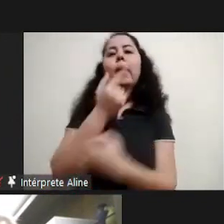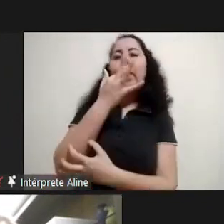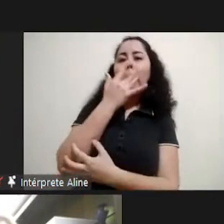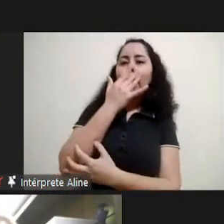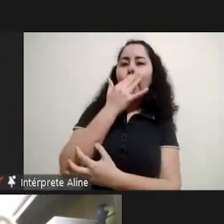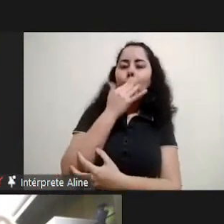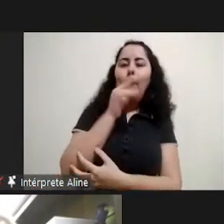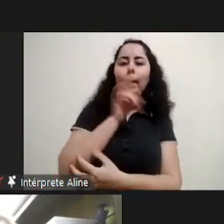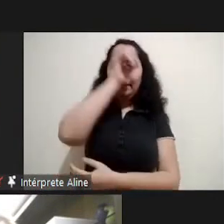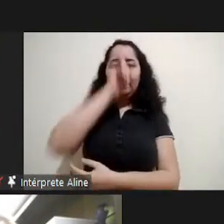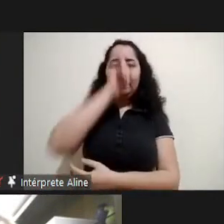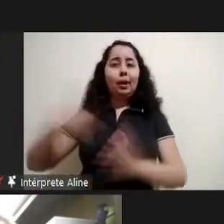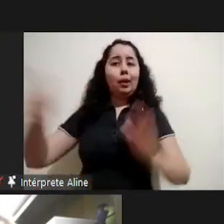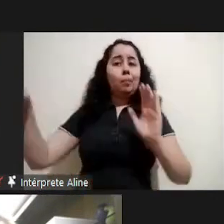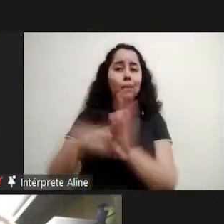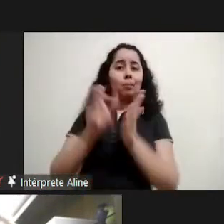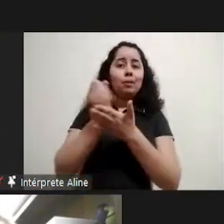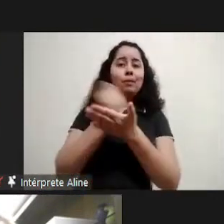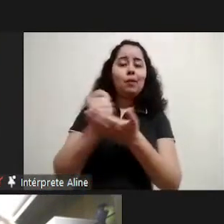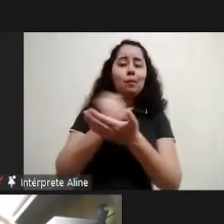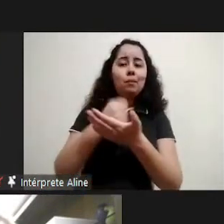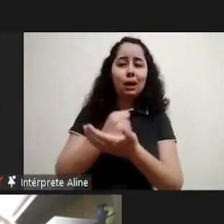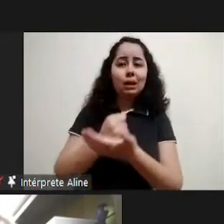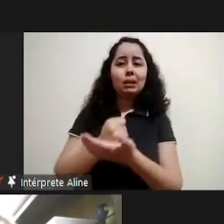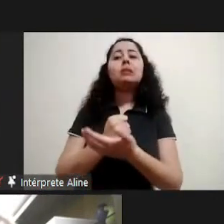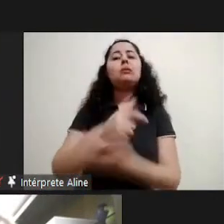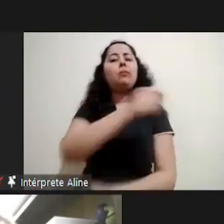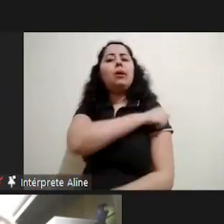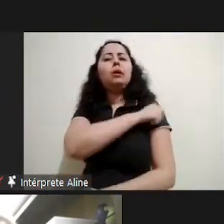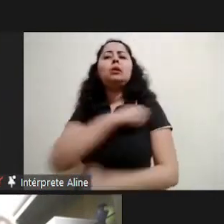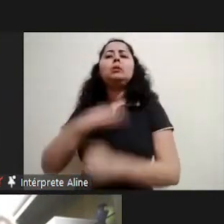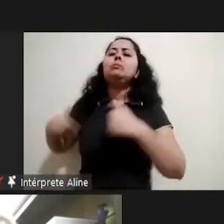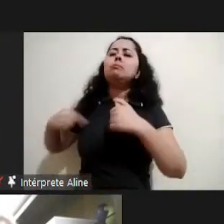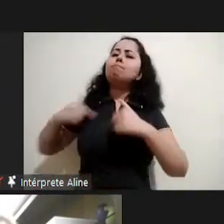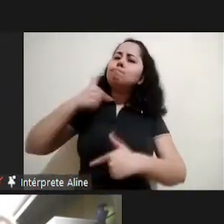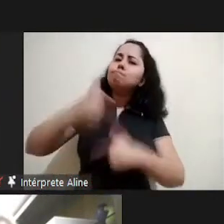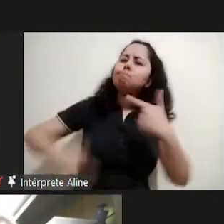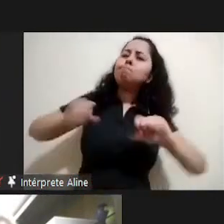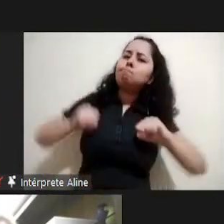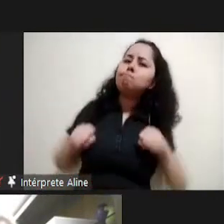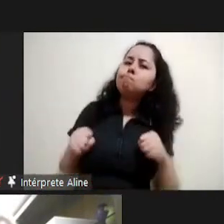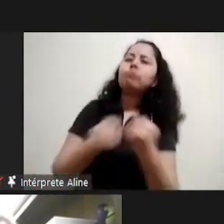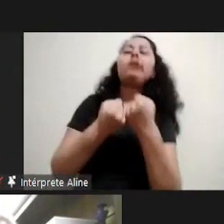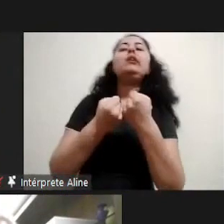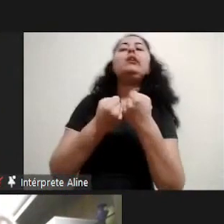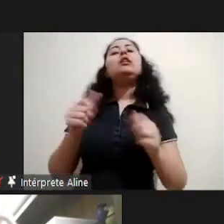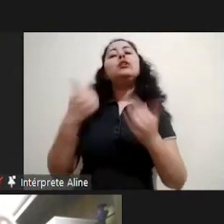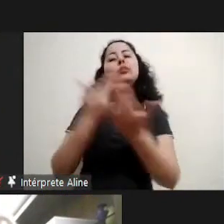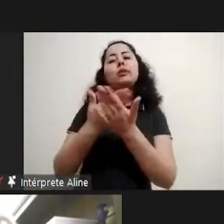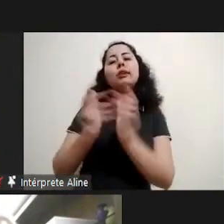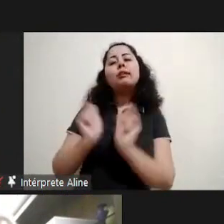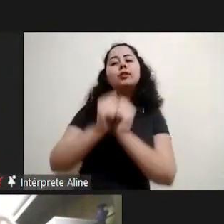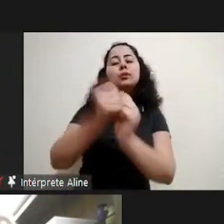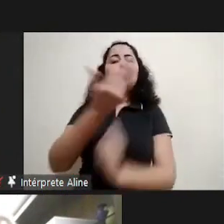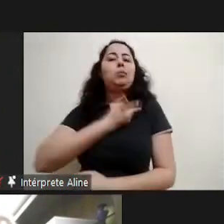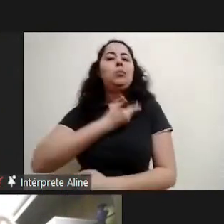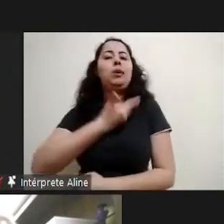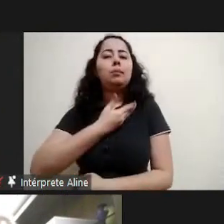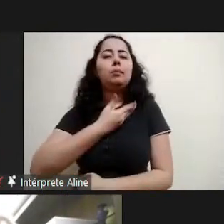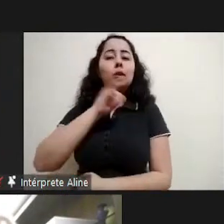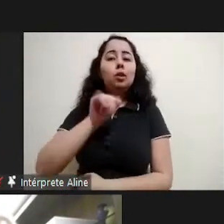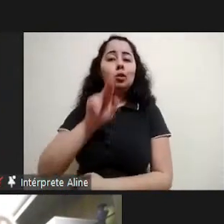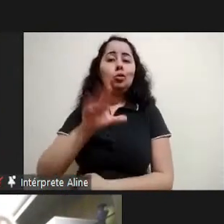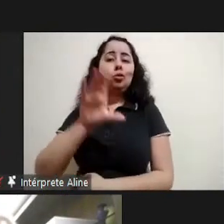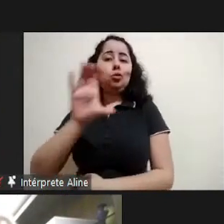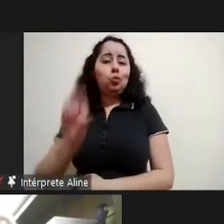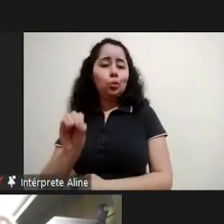dedicado, em 1972, antes de se graduar, cursava com o amigo Juca Meirelles a especialização em microbiologia na